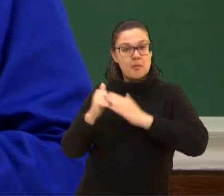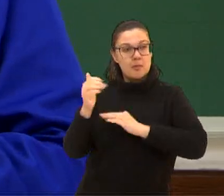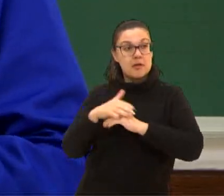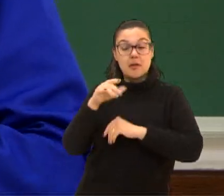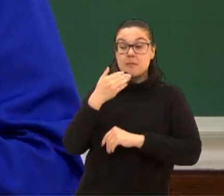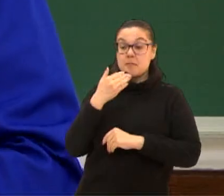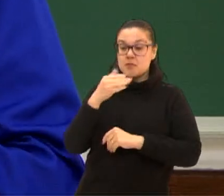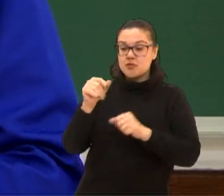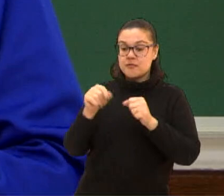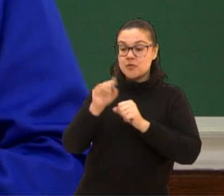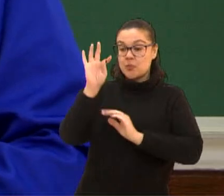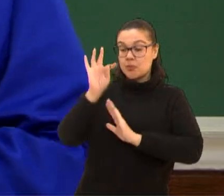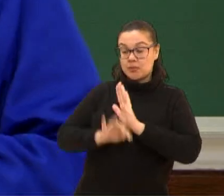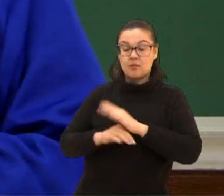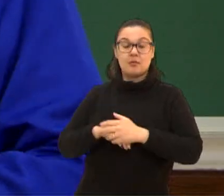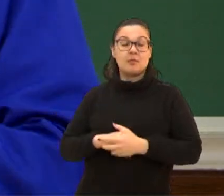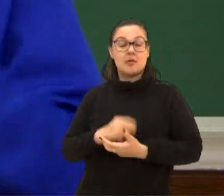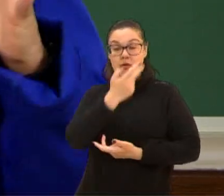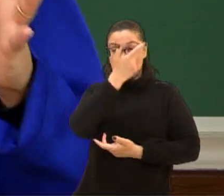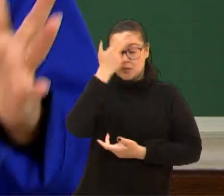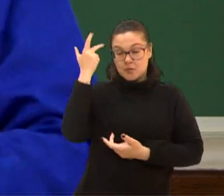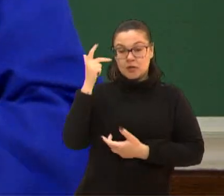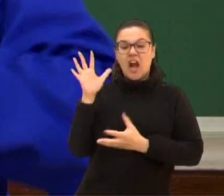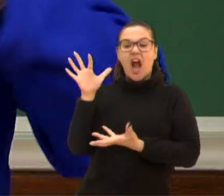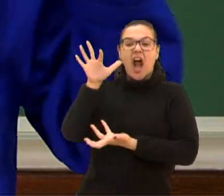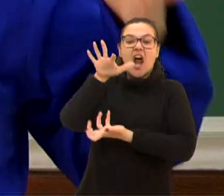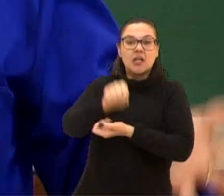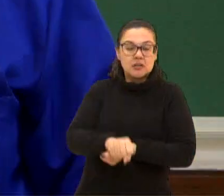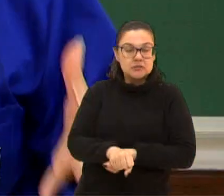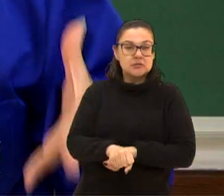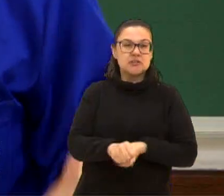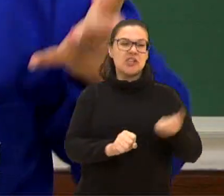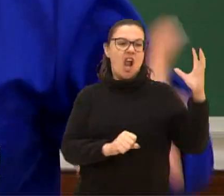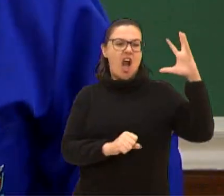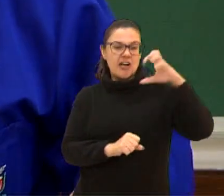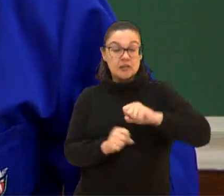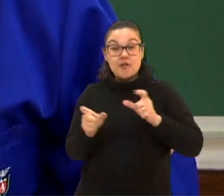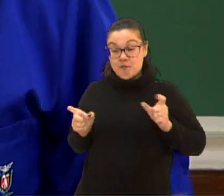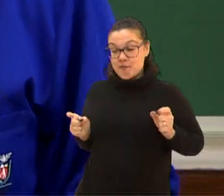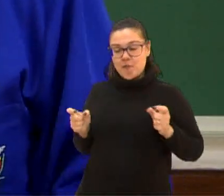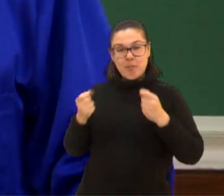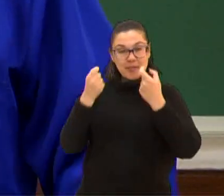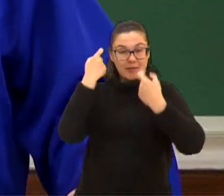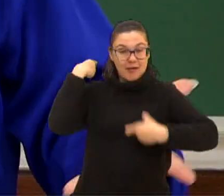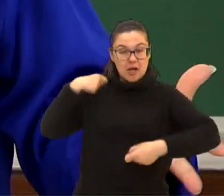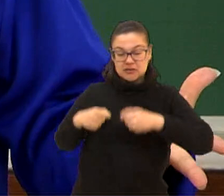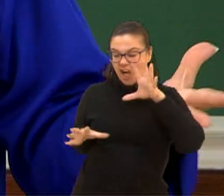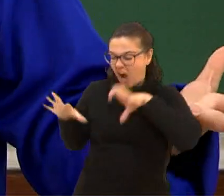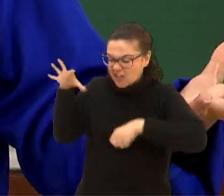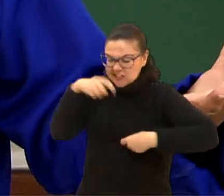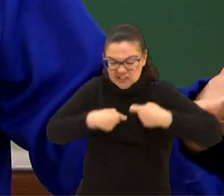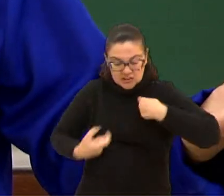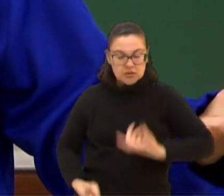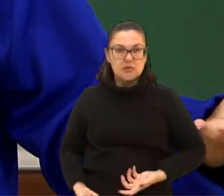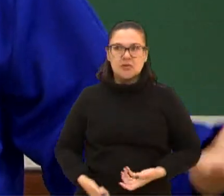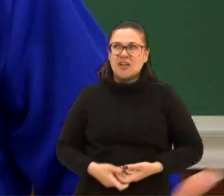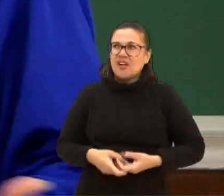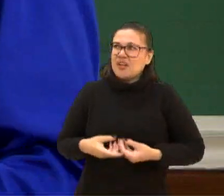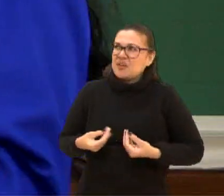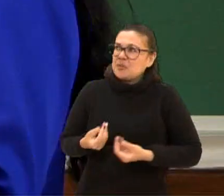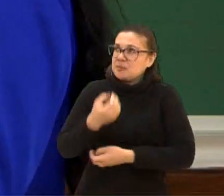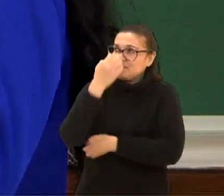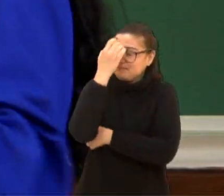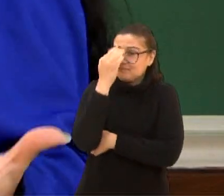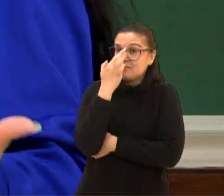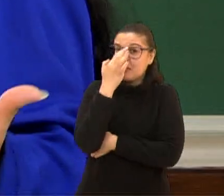no texto para que ele interpretasse uma pessoa sendo devorada por milhares de formigas. E ele ficou, como que eu vou fazer isso,